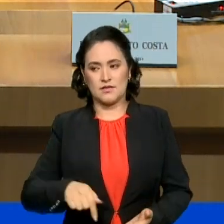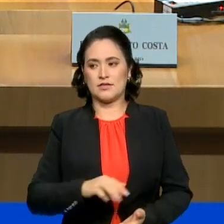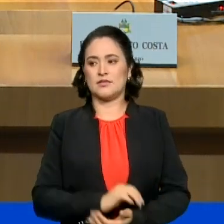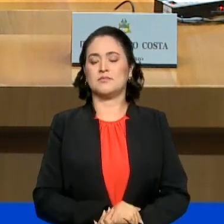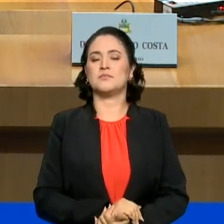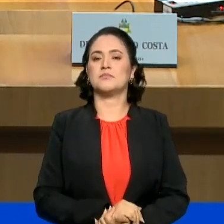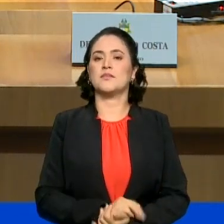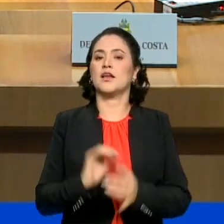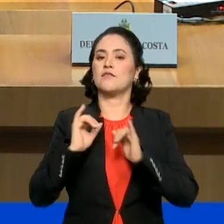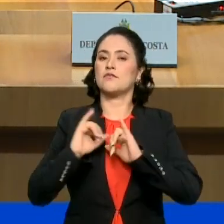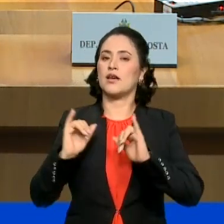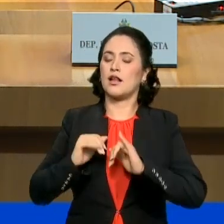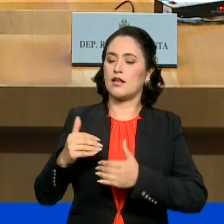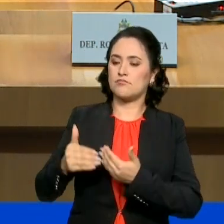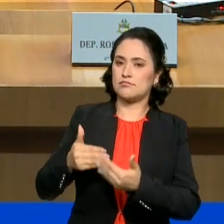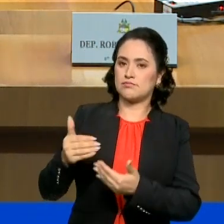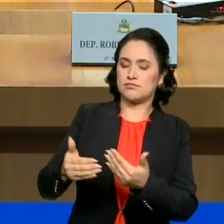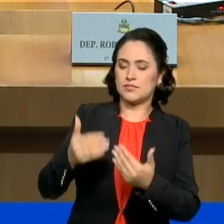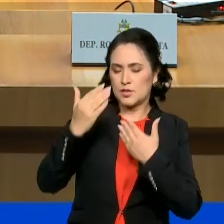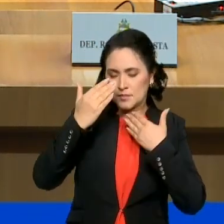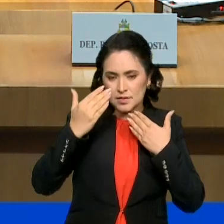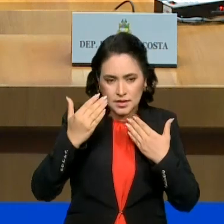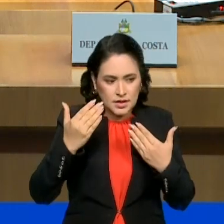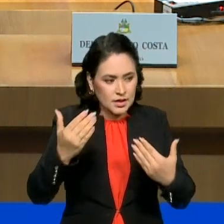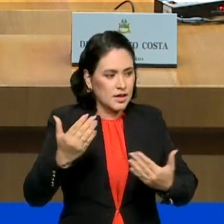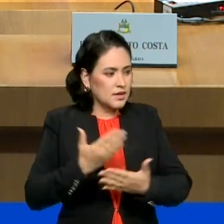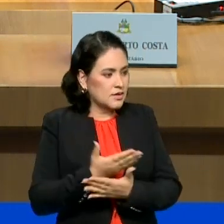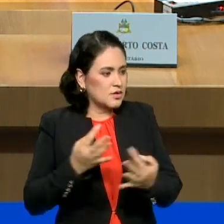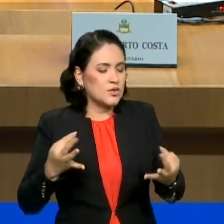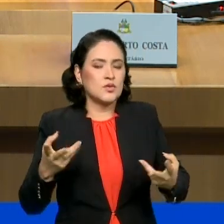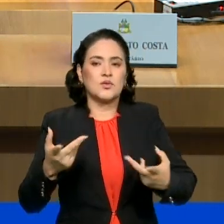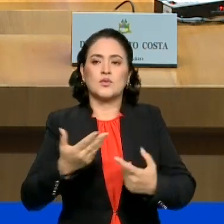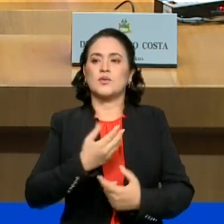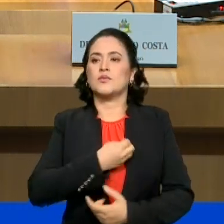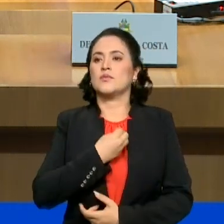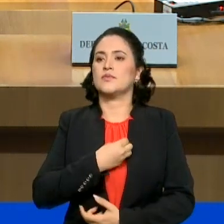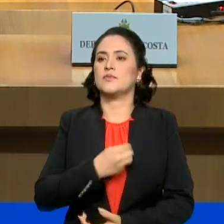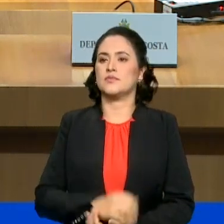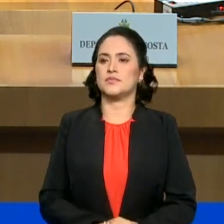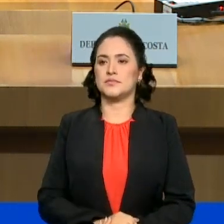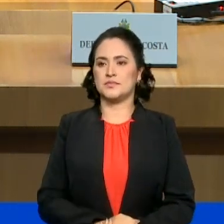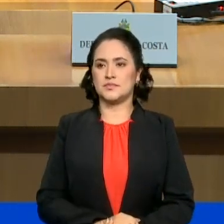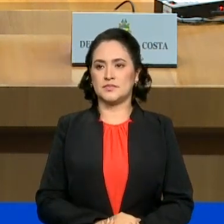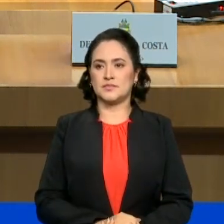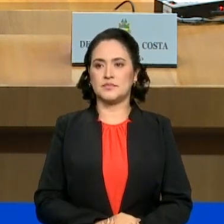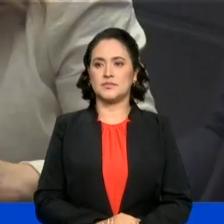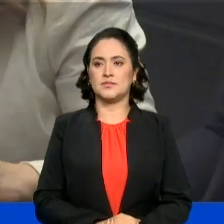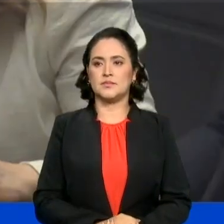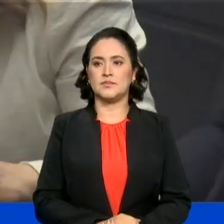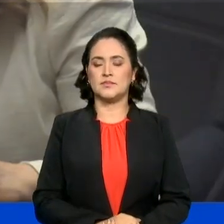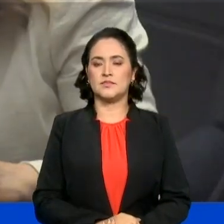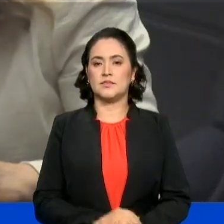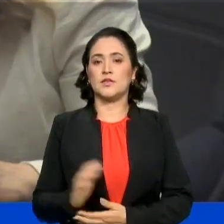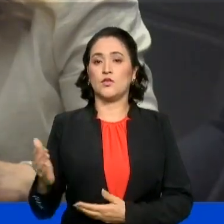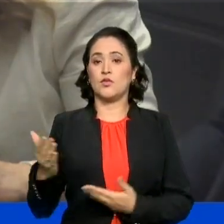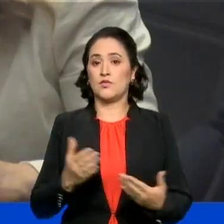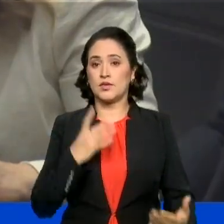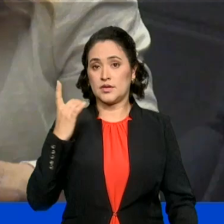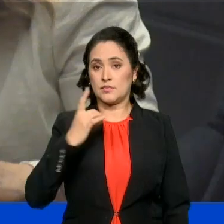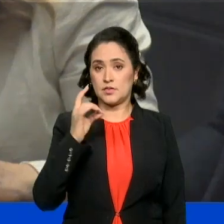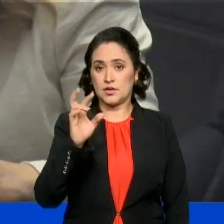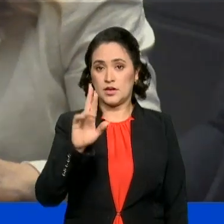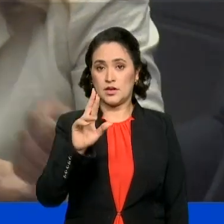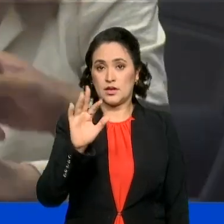da sessão. Obrigada pela presença de todos vocês aqui. Vamos passar a palavra ao Rafael, deputado Rafael,